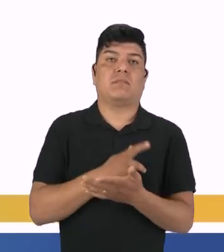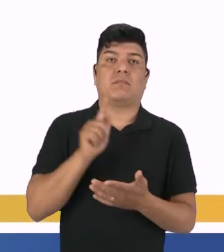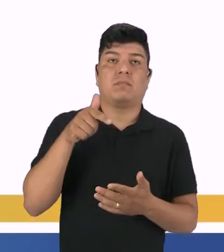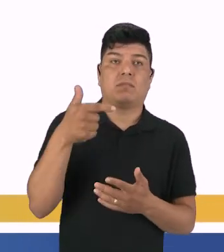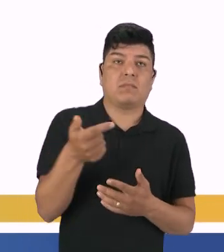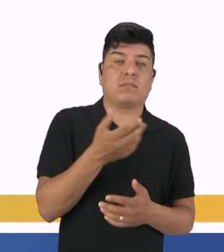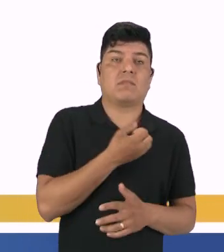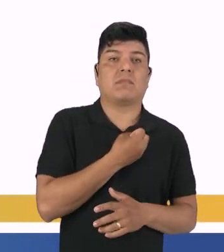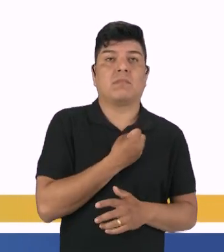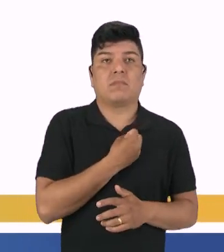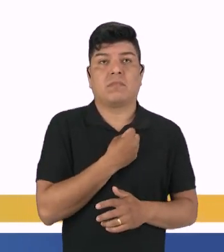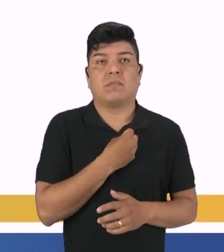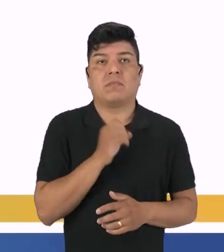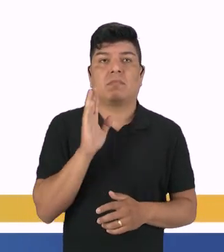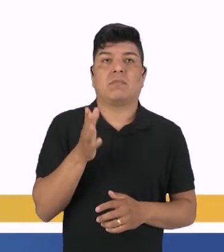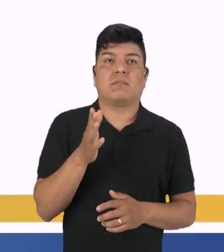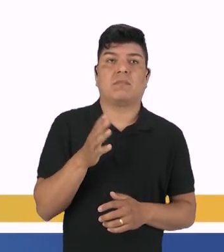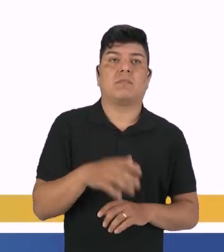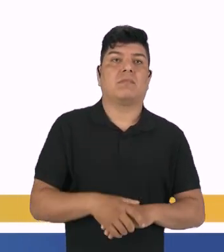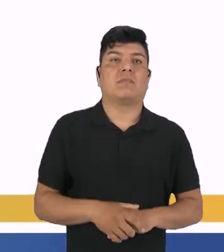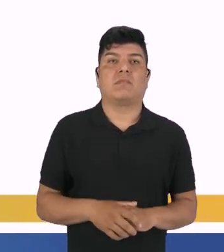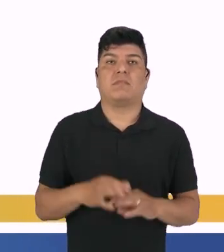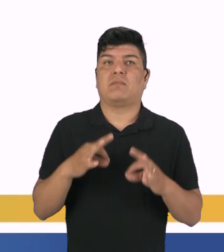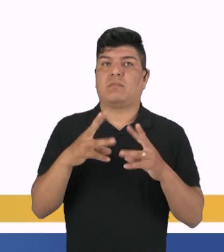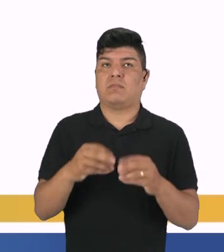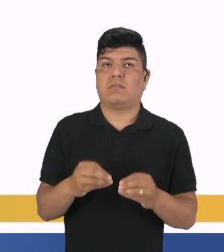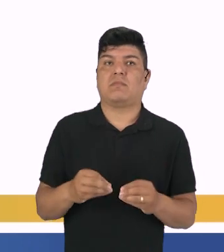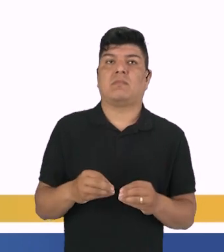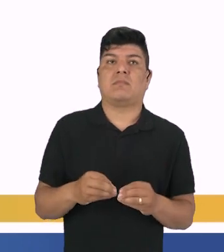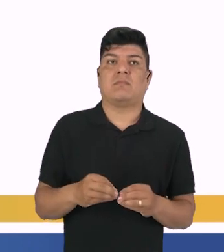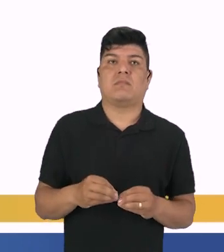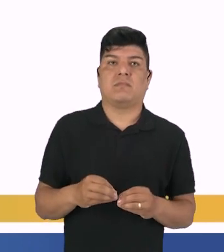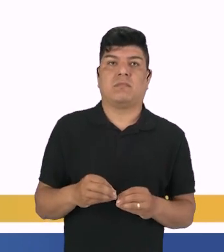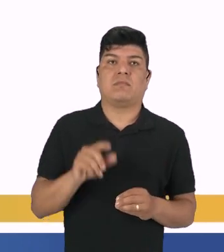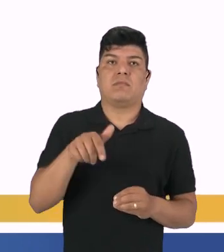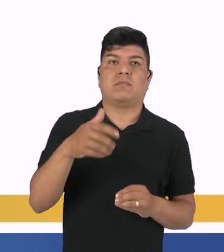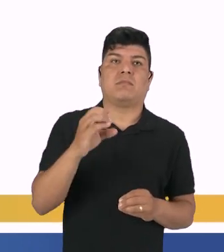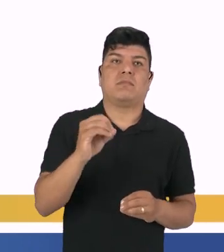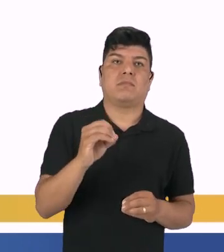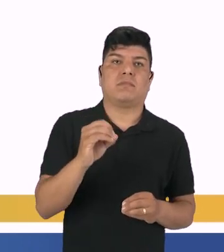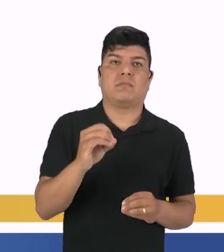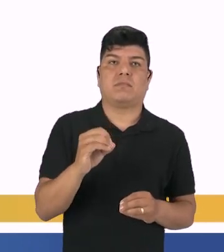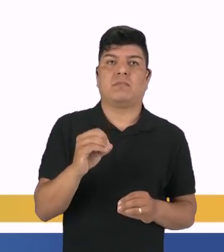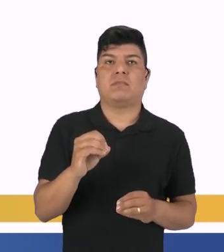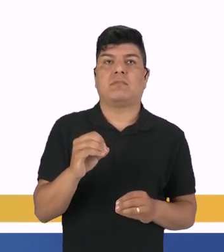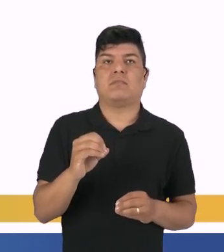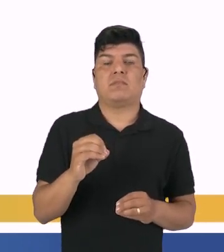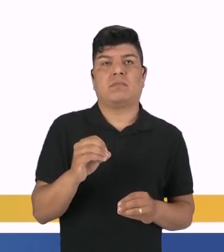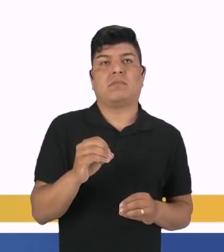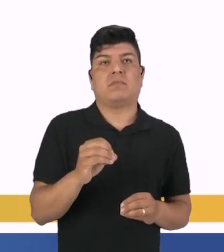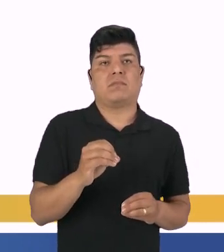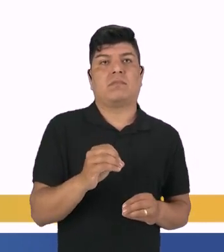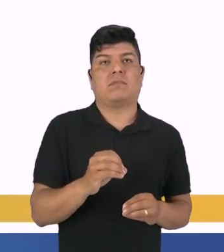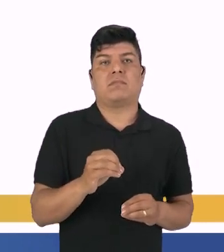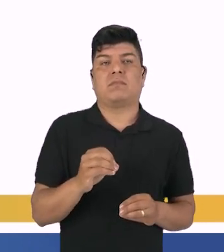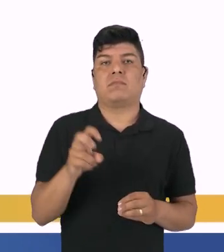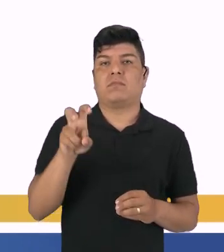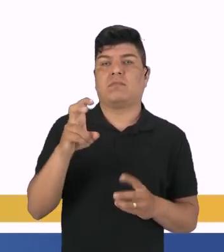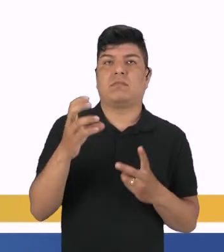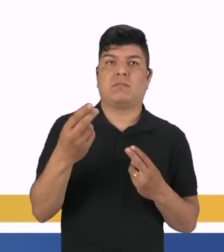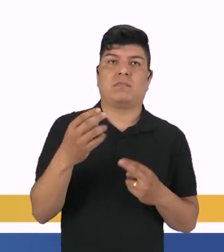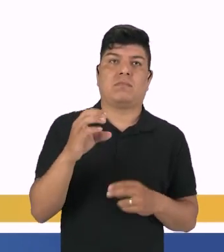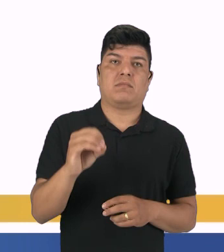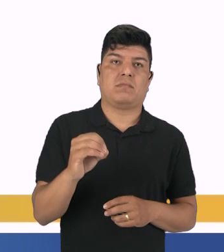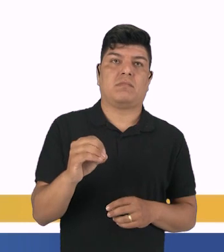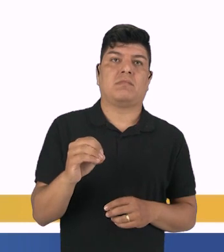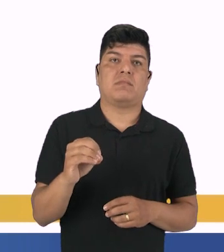resto desse número, eu já dividi o 10, são todos zeros. Então, eu vou descer o próximo 0. Desci um 0. 0 para 5 é